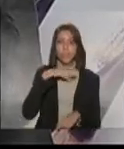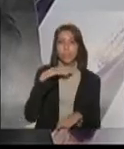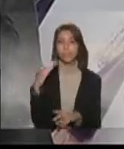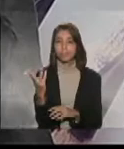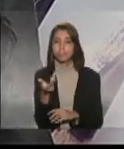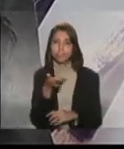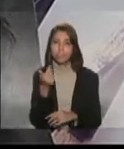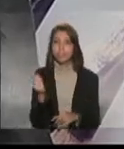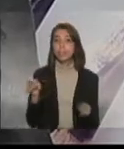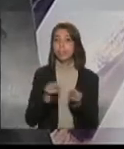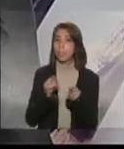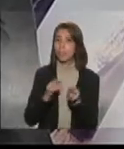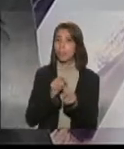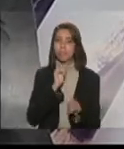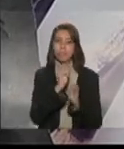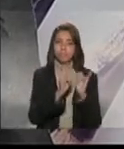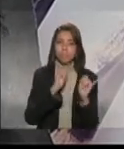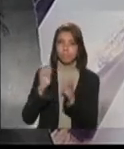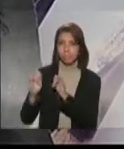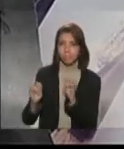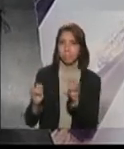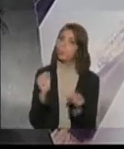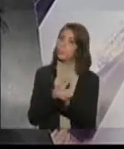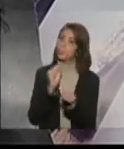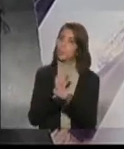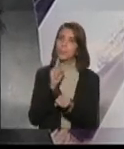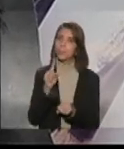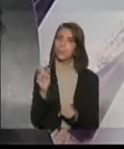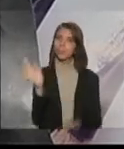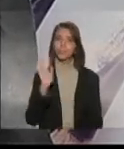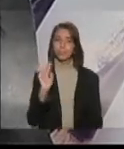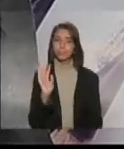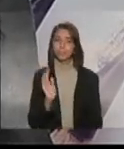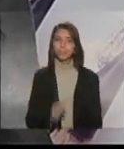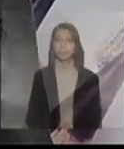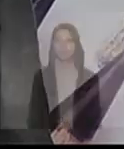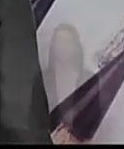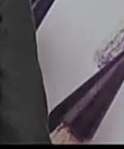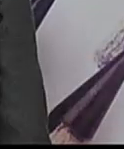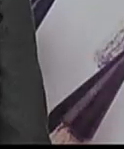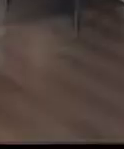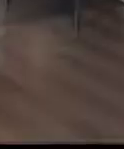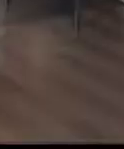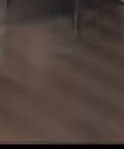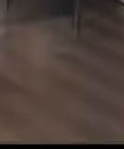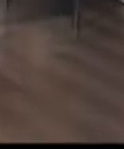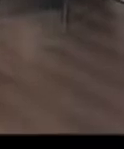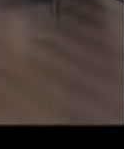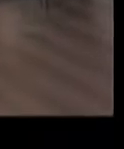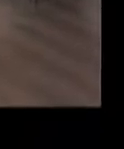de papo de qualidade e muitas dicas espero até lá